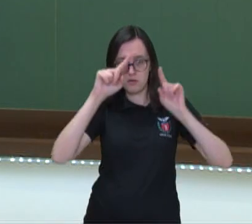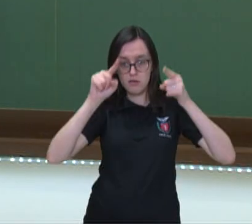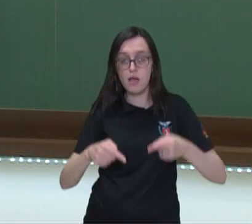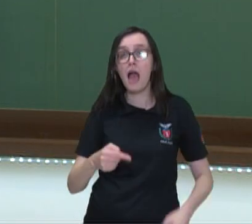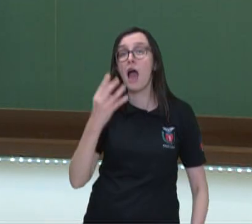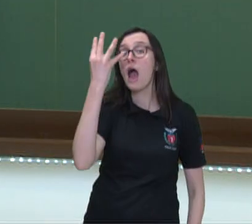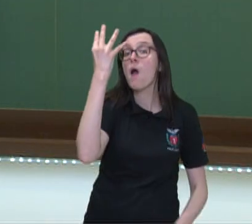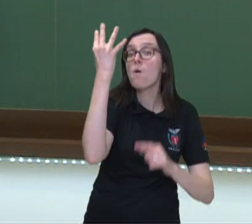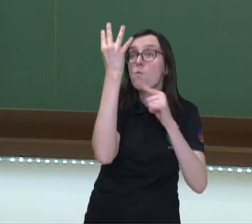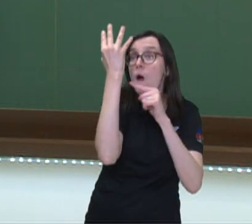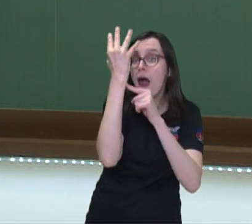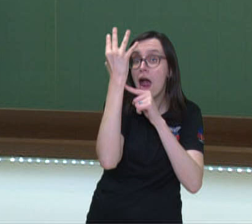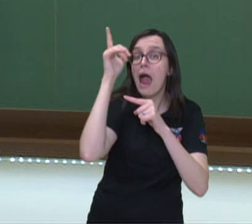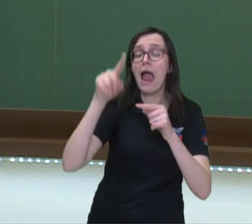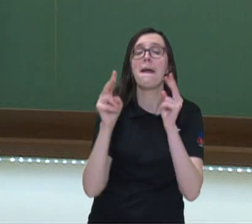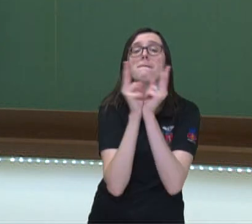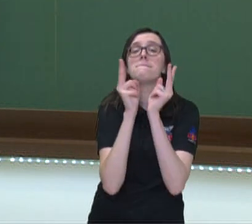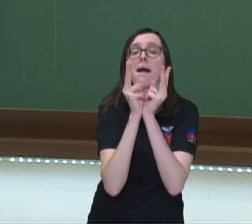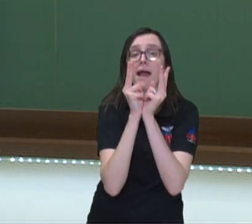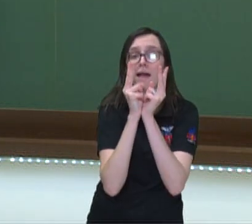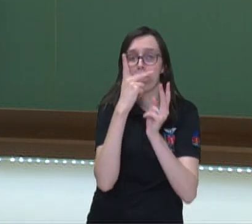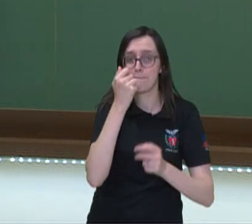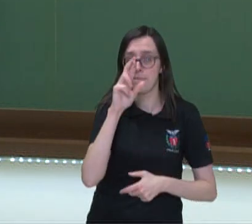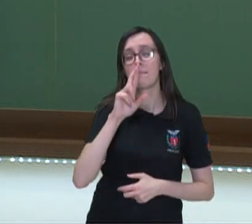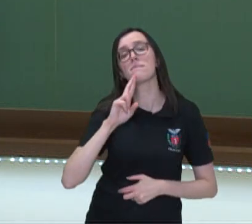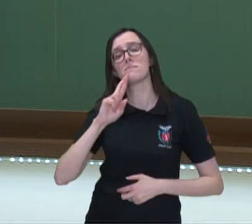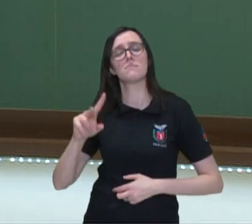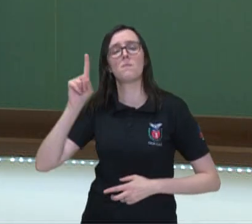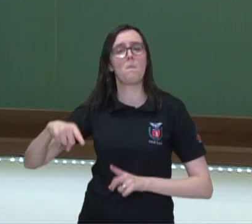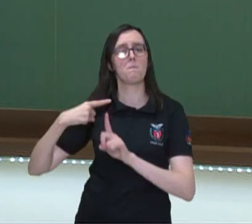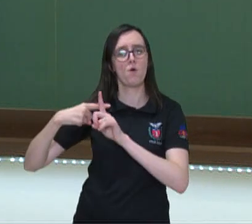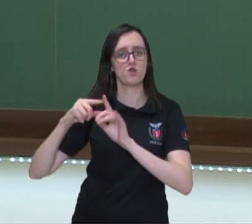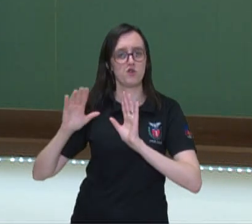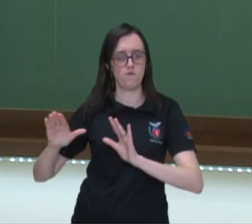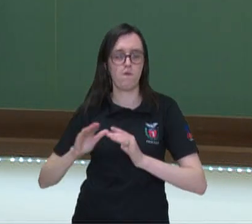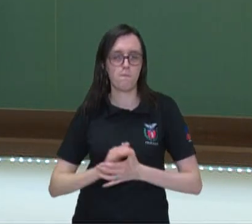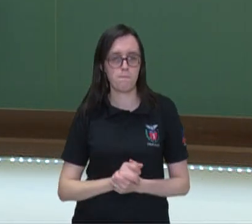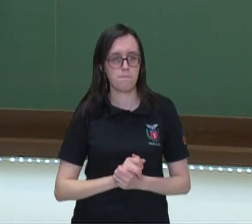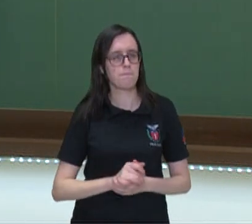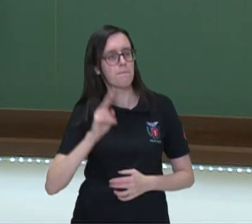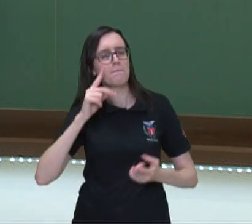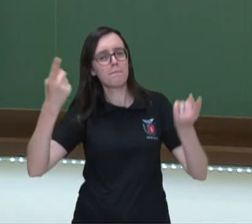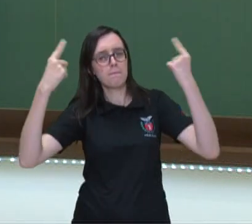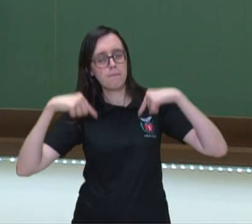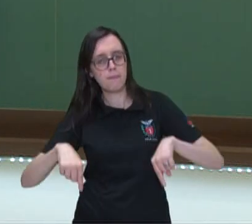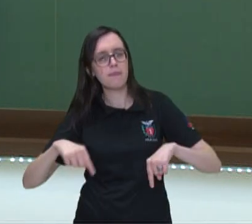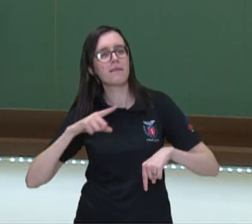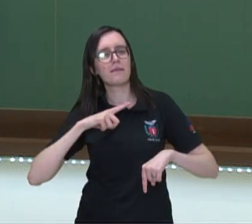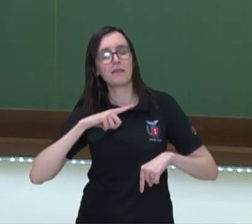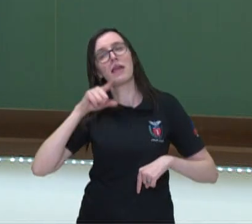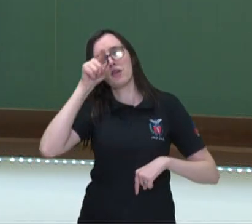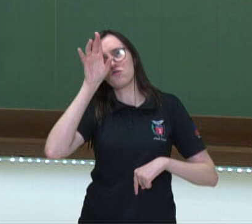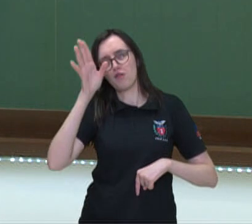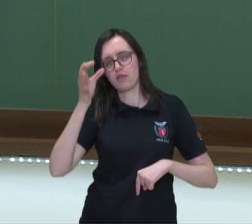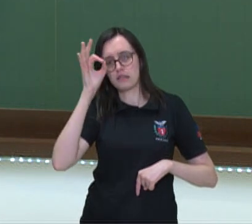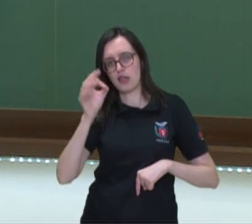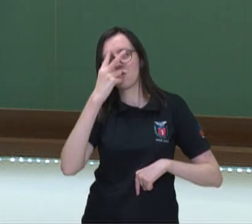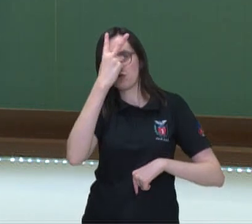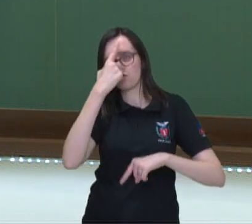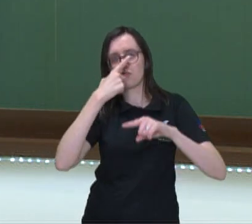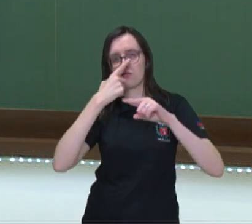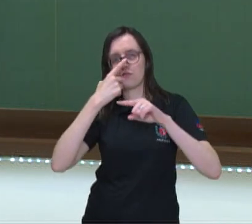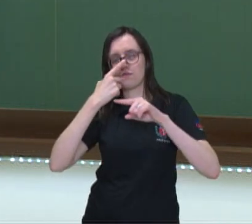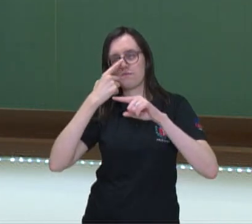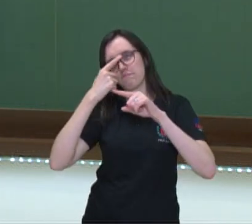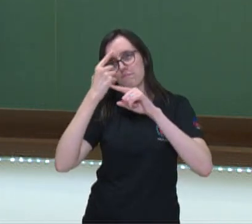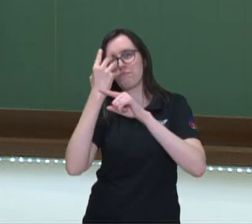Opa, expoente par. Então, o resultado vai ficar positivo. 2 elevado à quarta é 16. 5